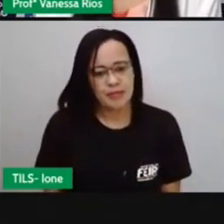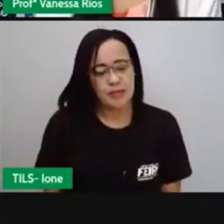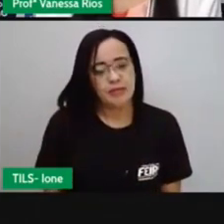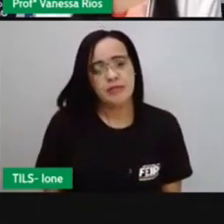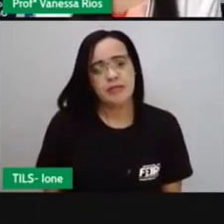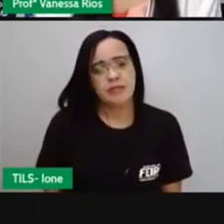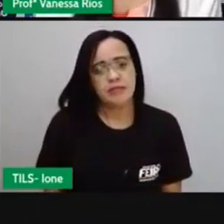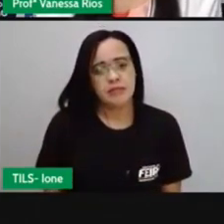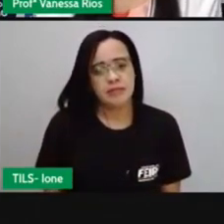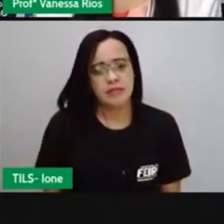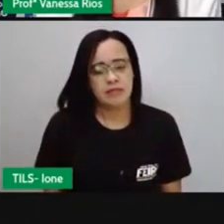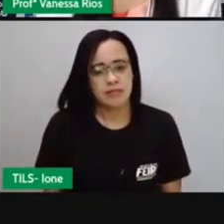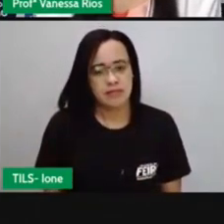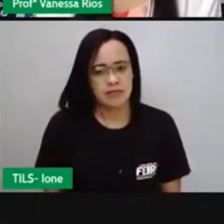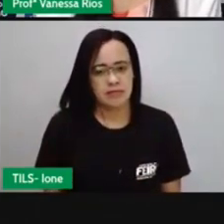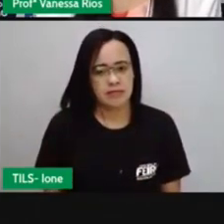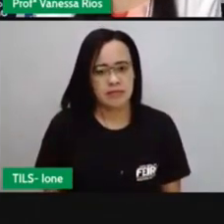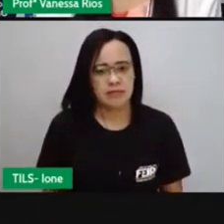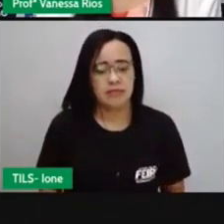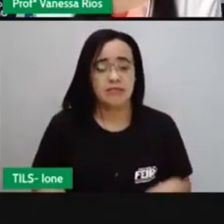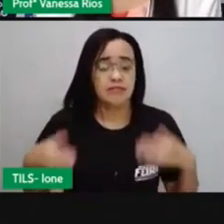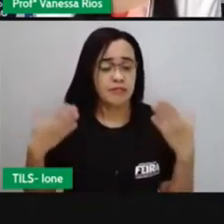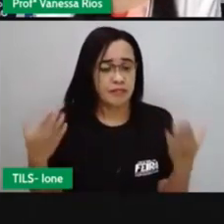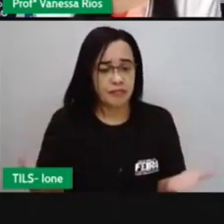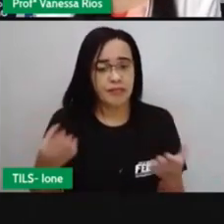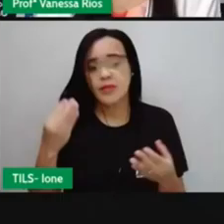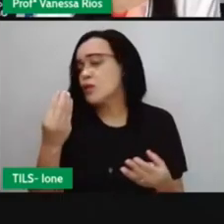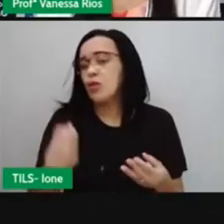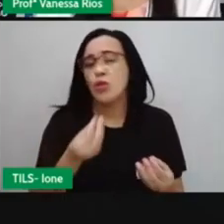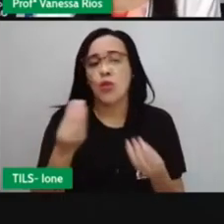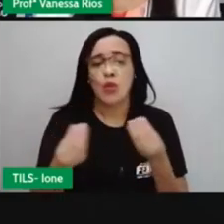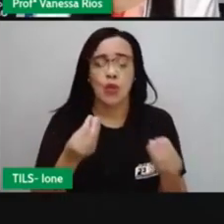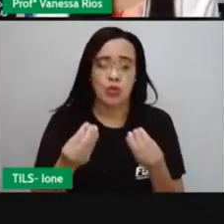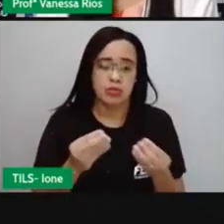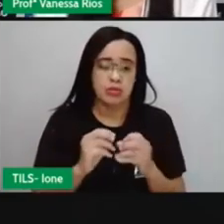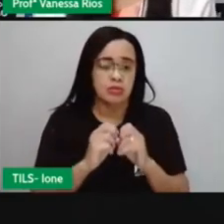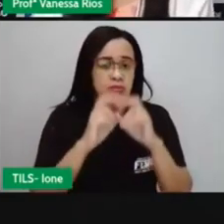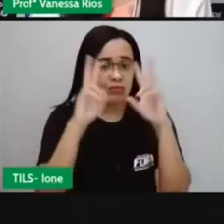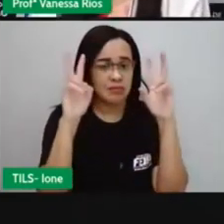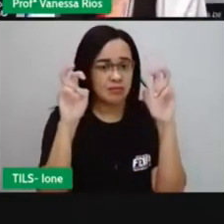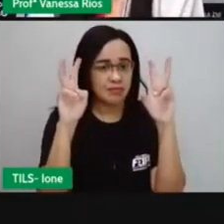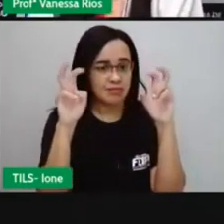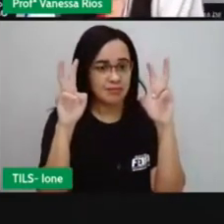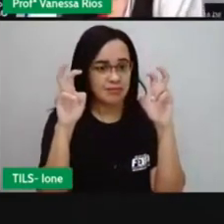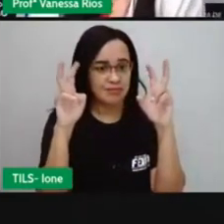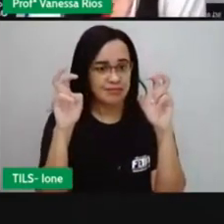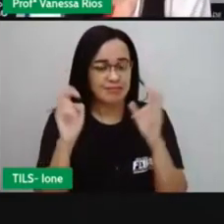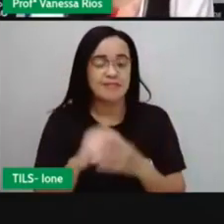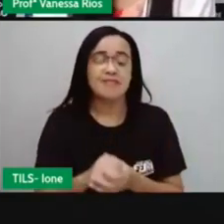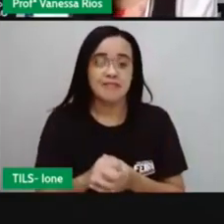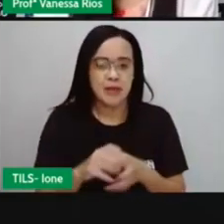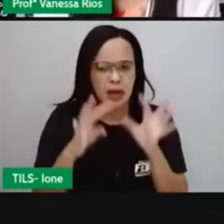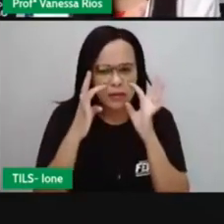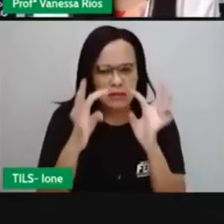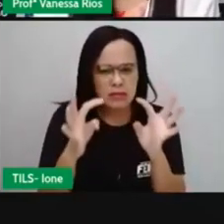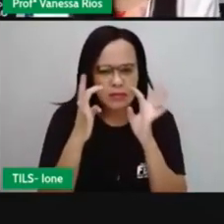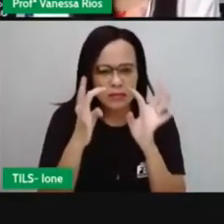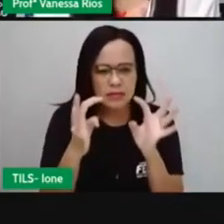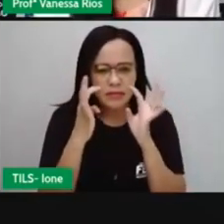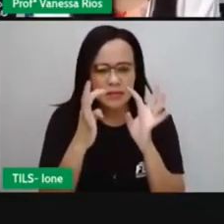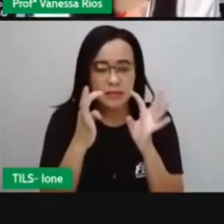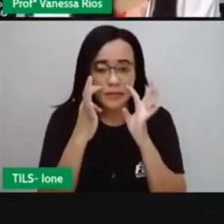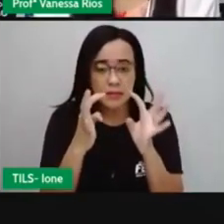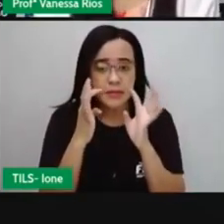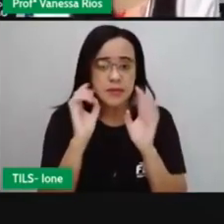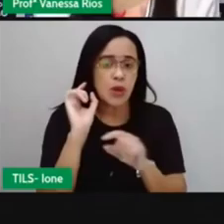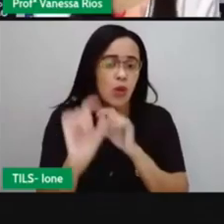E aí, como mão na massa, a Pró colocou aqui um cartoon para a gente fazer a observação. Então, a gente vê